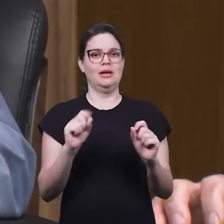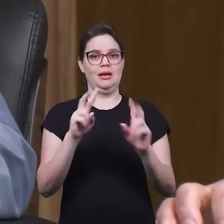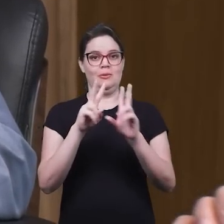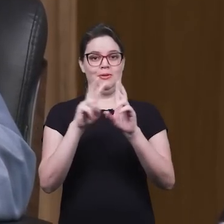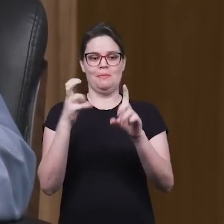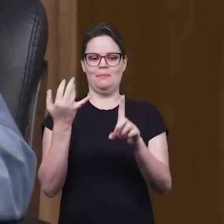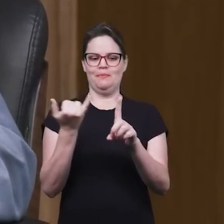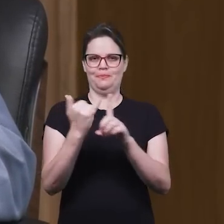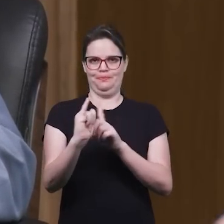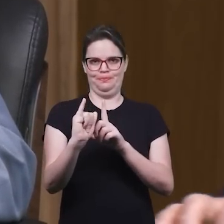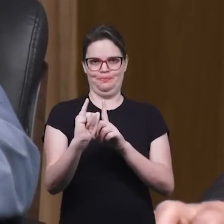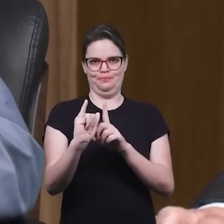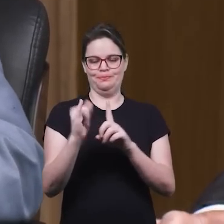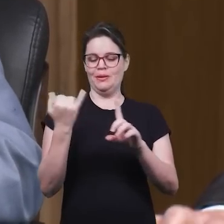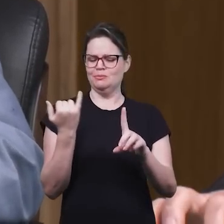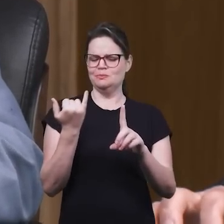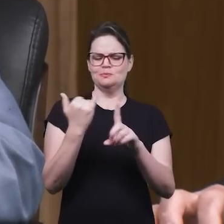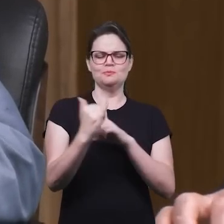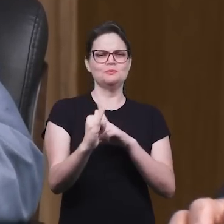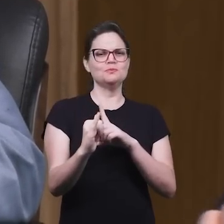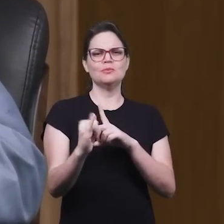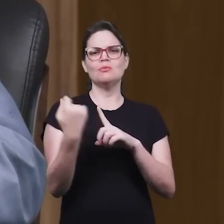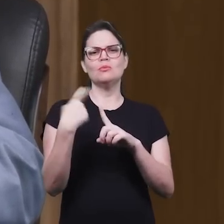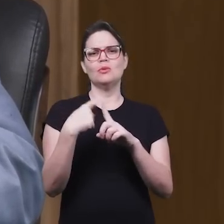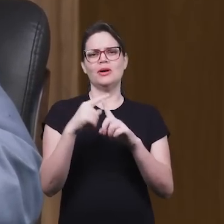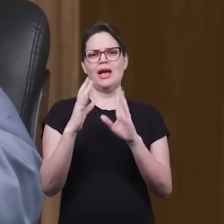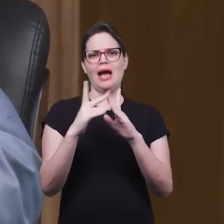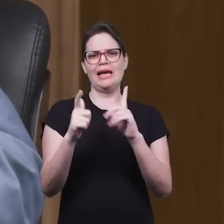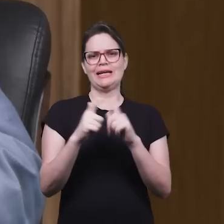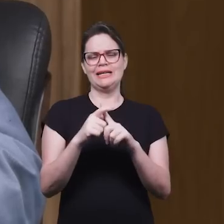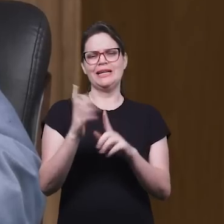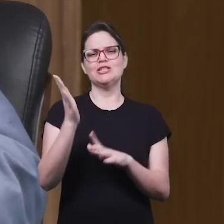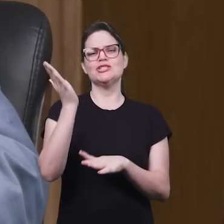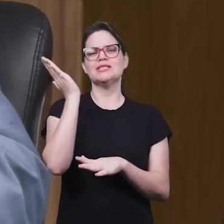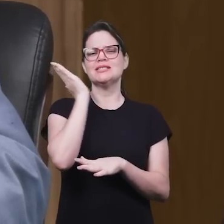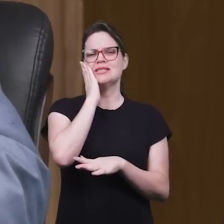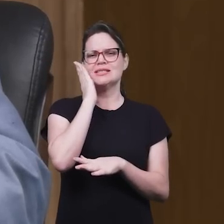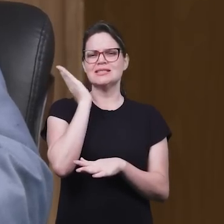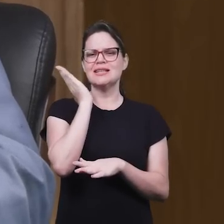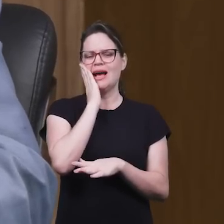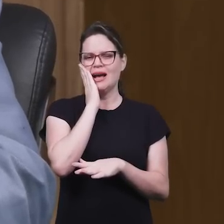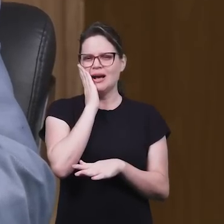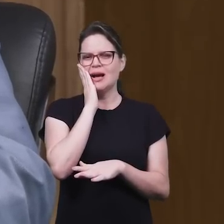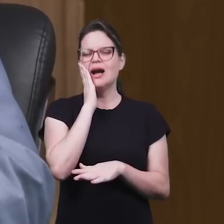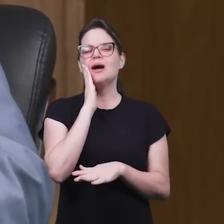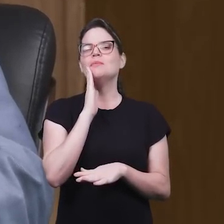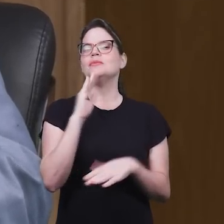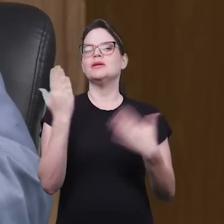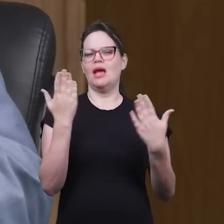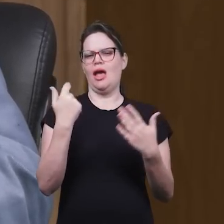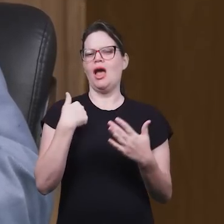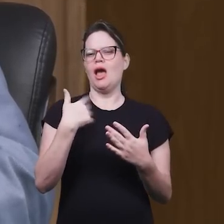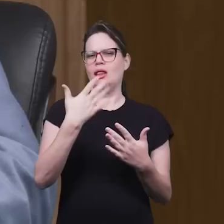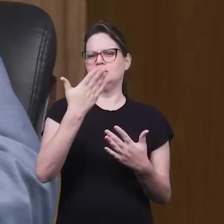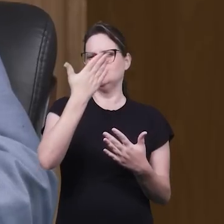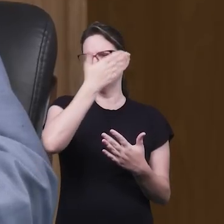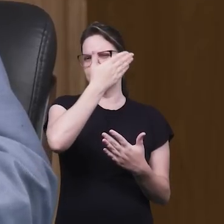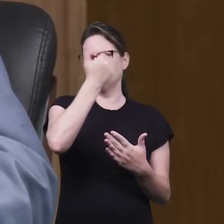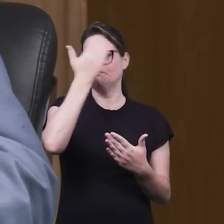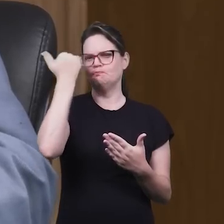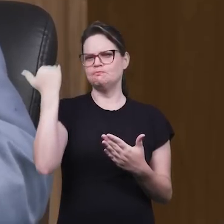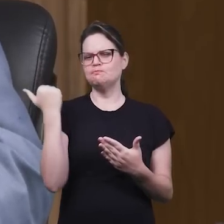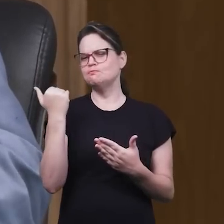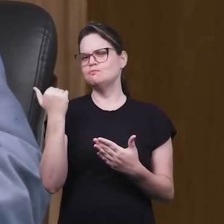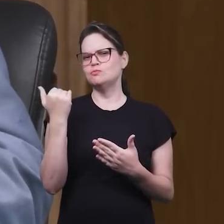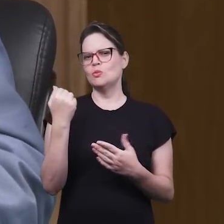parte profética, porque a igreja é mestra. A igreja é mestra quando ela